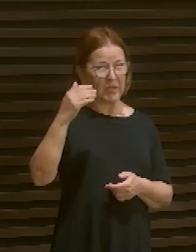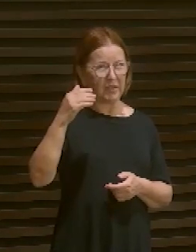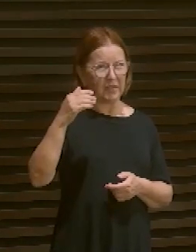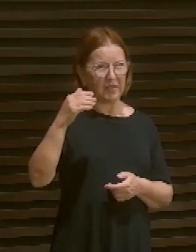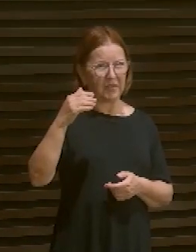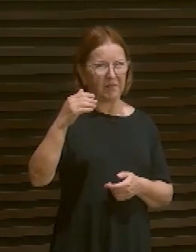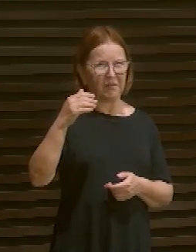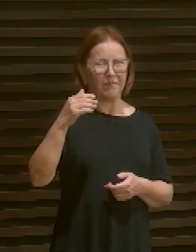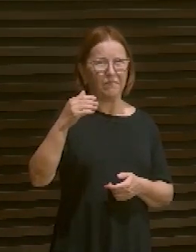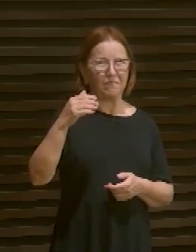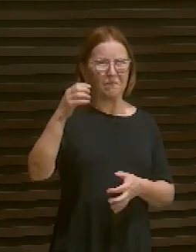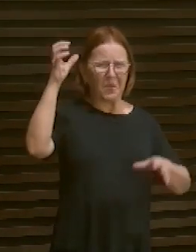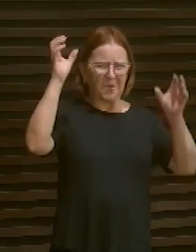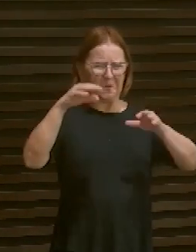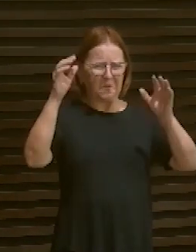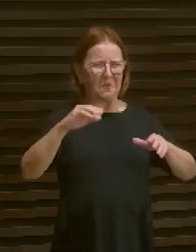Acabou luz e acabou água.